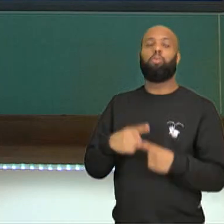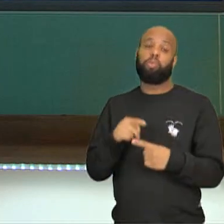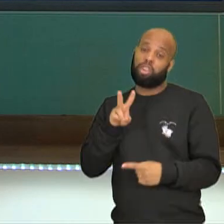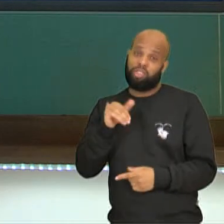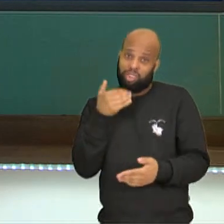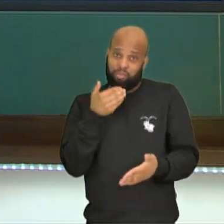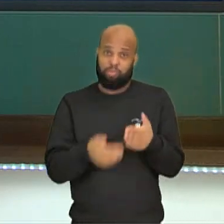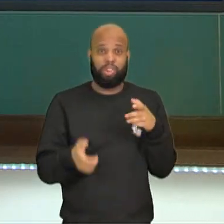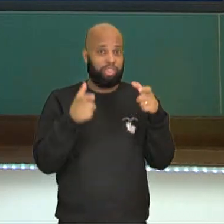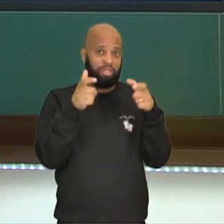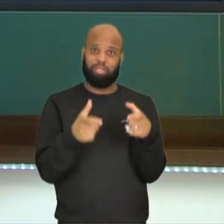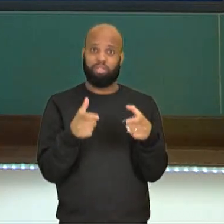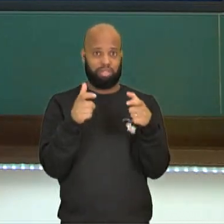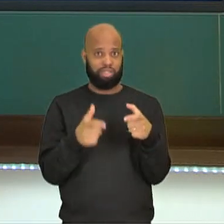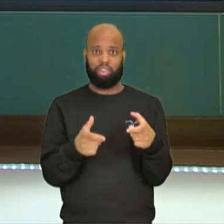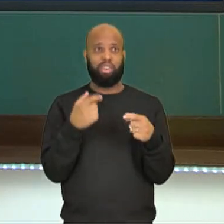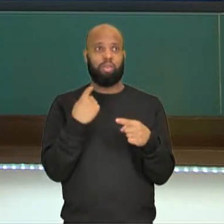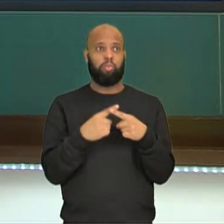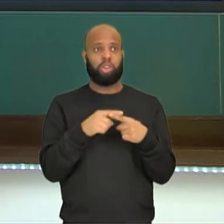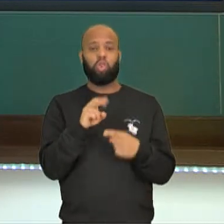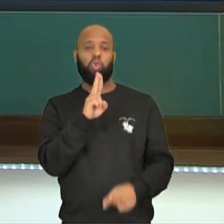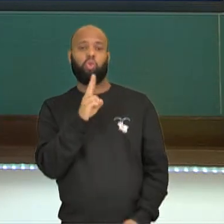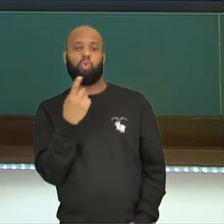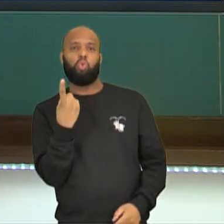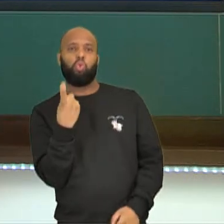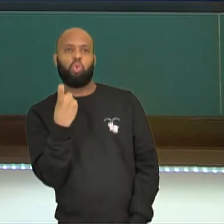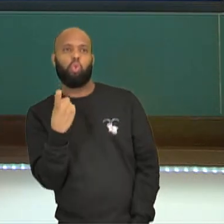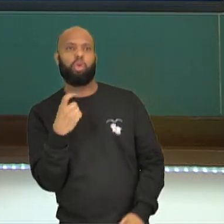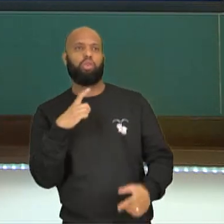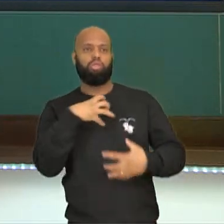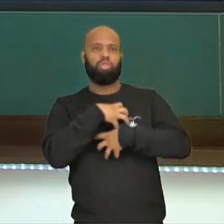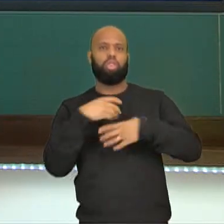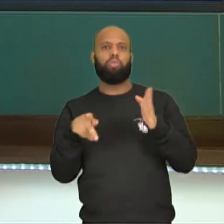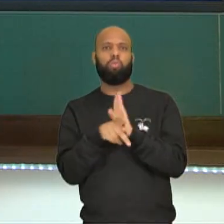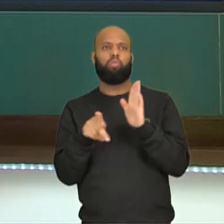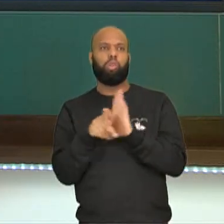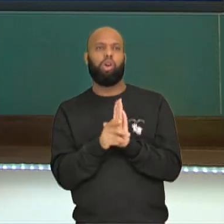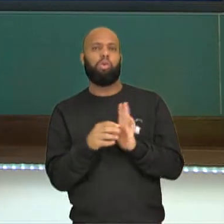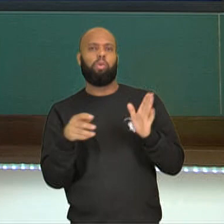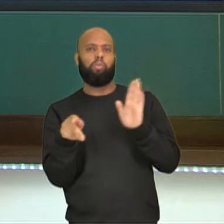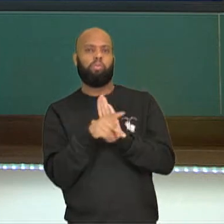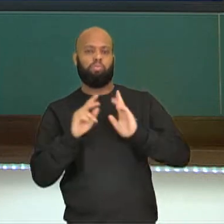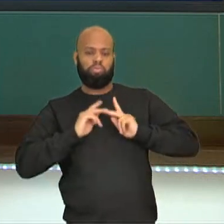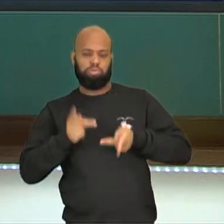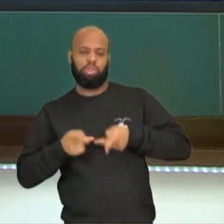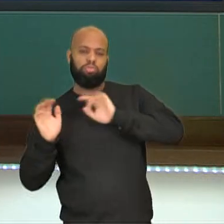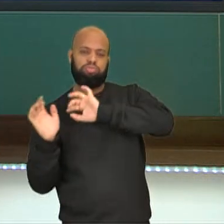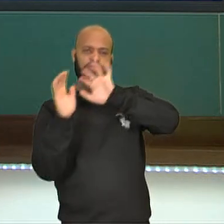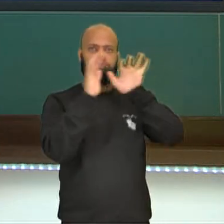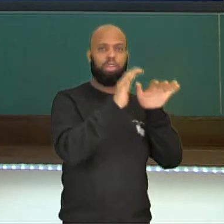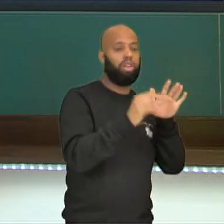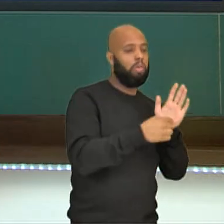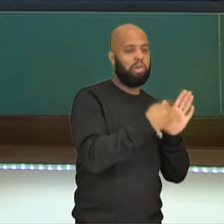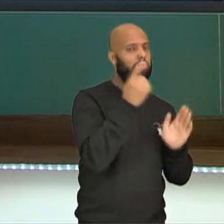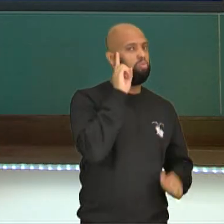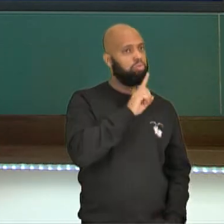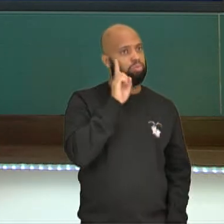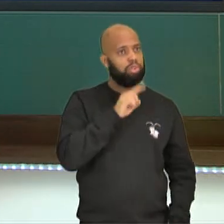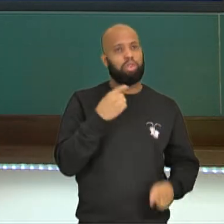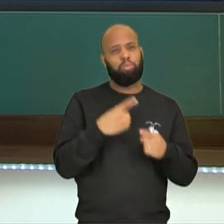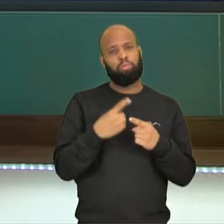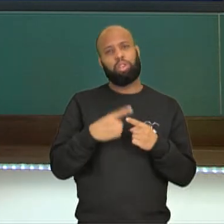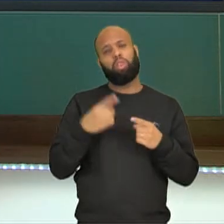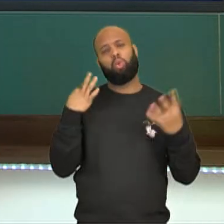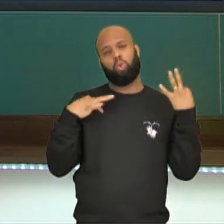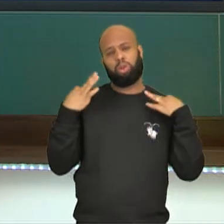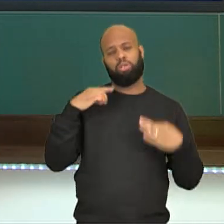o único acesso da população humana pela América, que eles povoaram os Estados Unidos primeiro. Claro, é